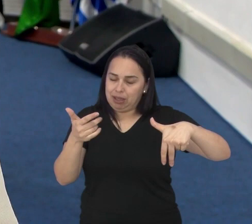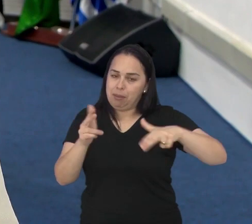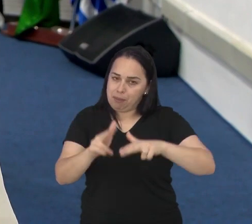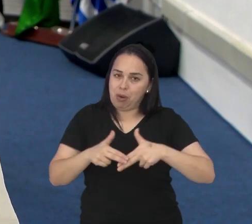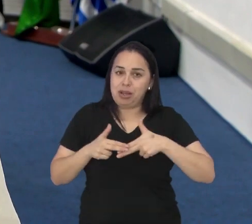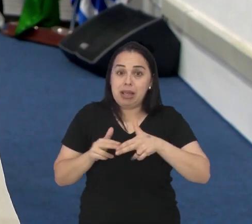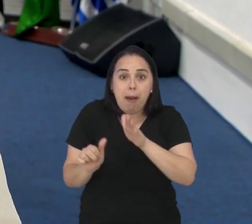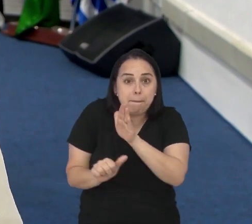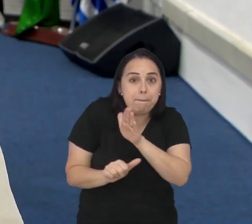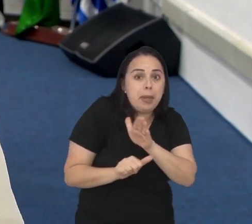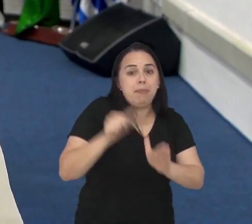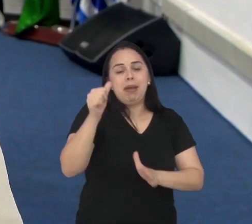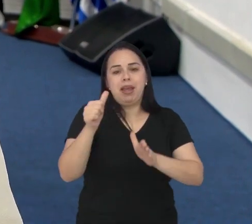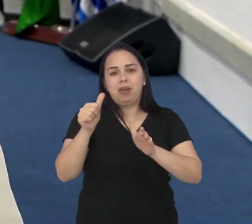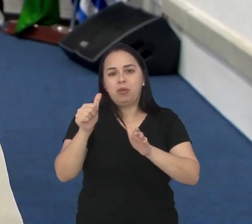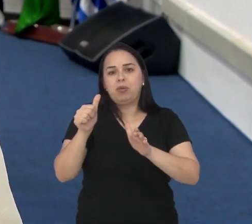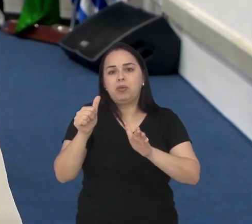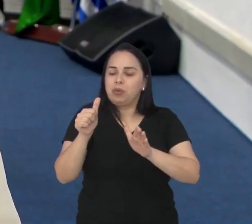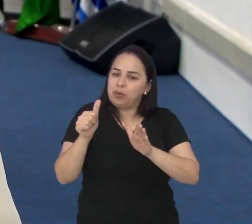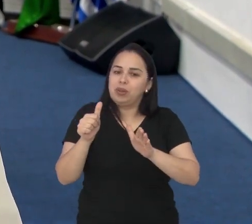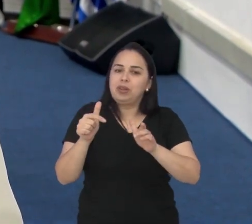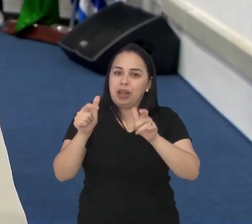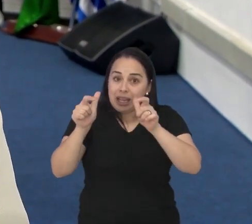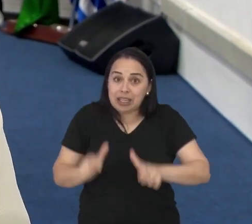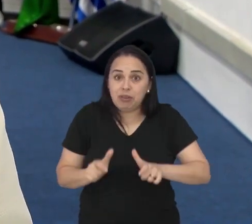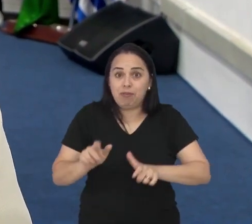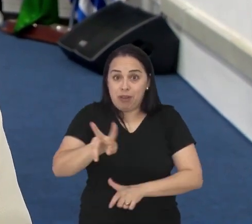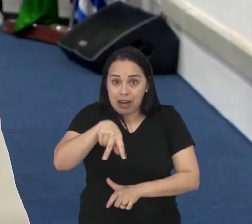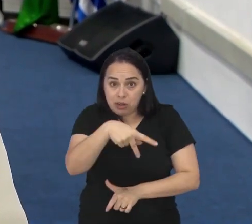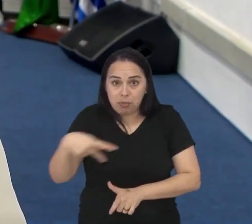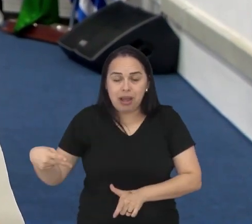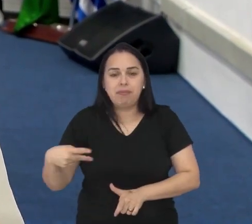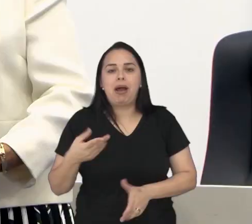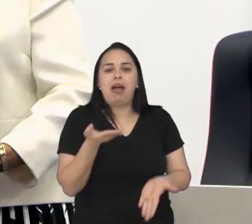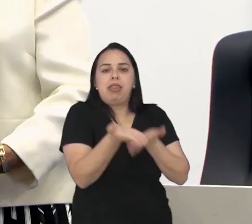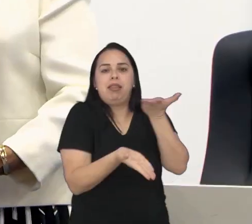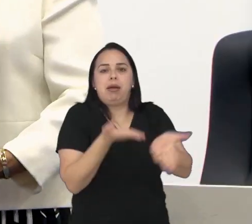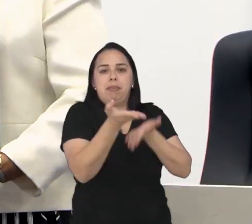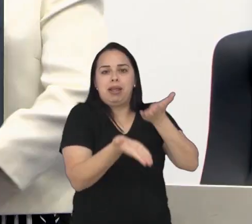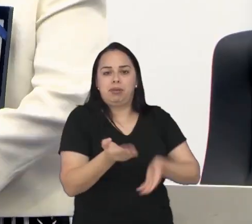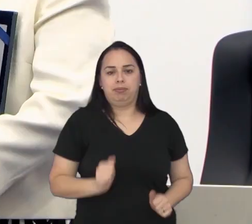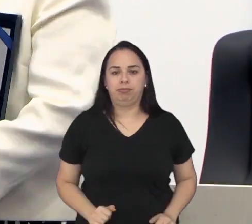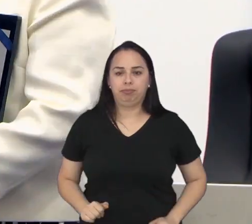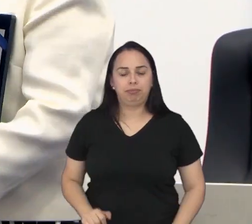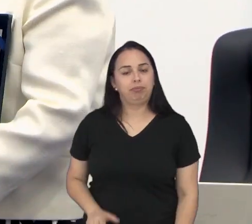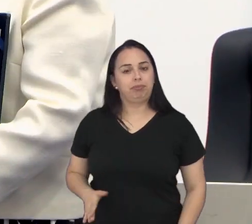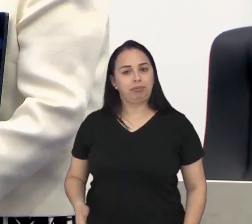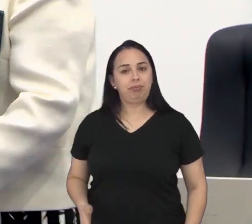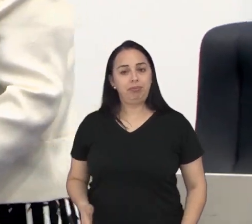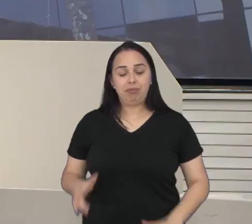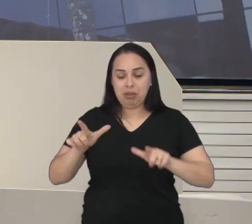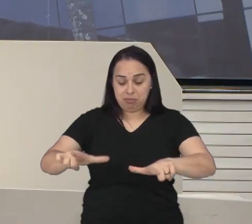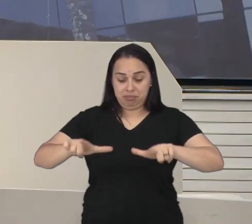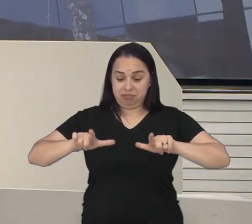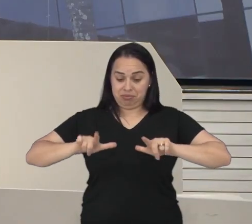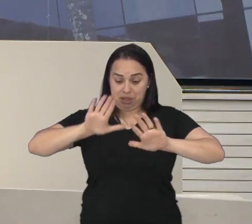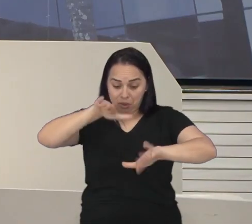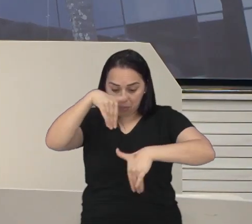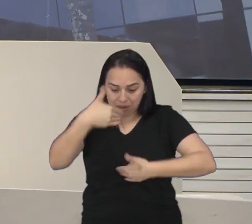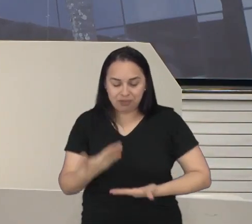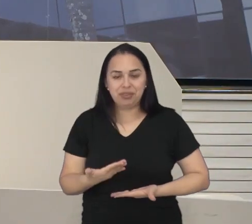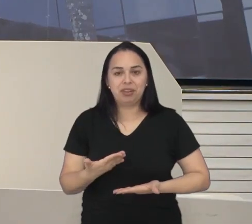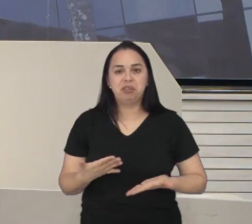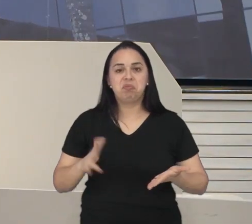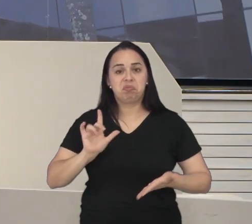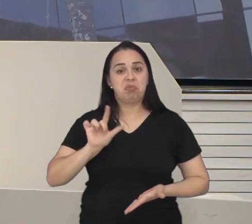época, foi o primeiro serviço no Vale do Paraíba. E após receber a homenagem, a doutora